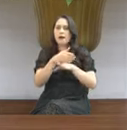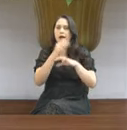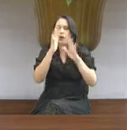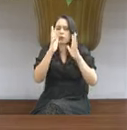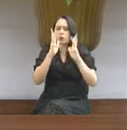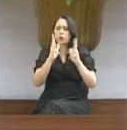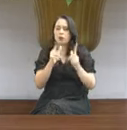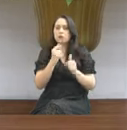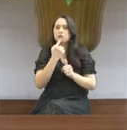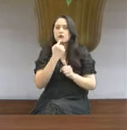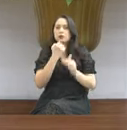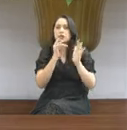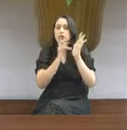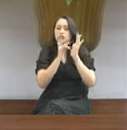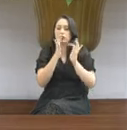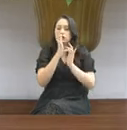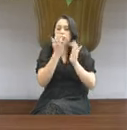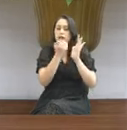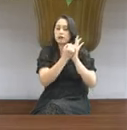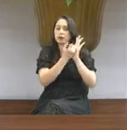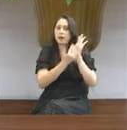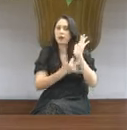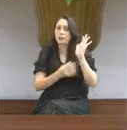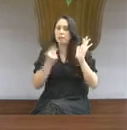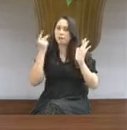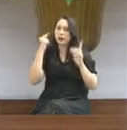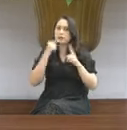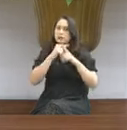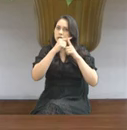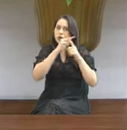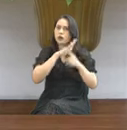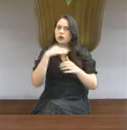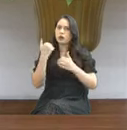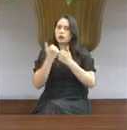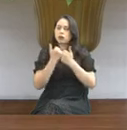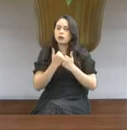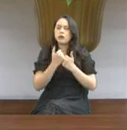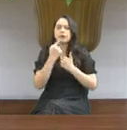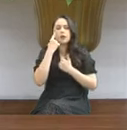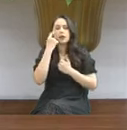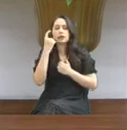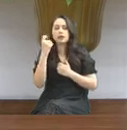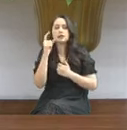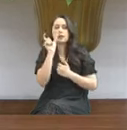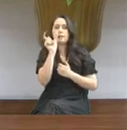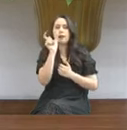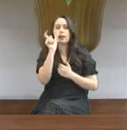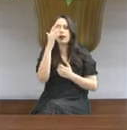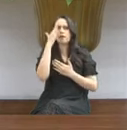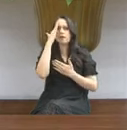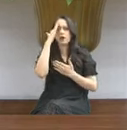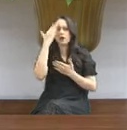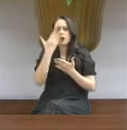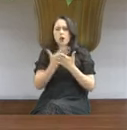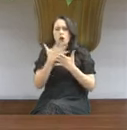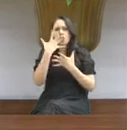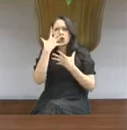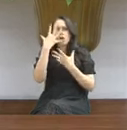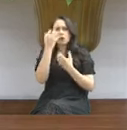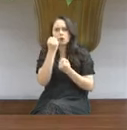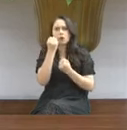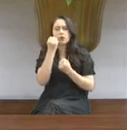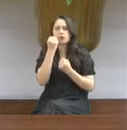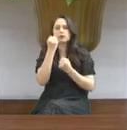sangue de Jesus Cristo. Interessante que essa palavra confiança vem do grego parésia, e